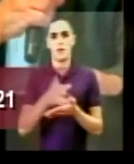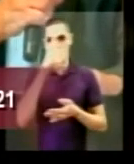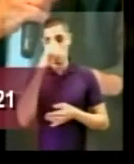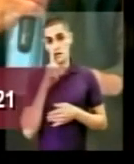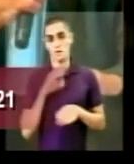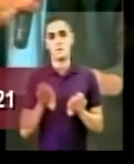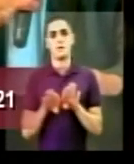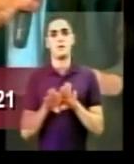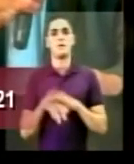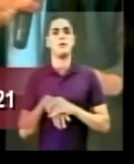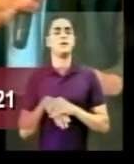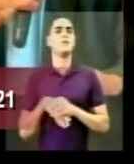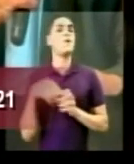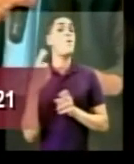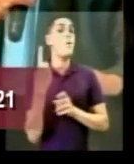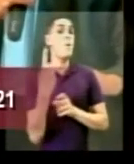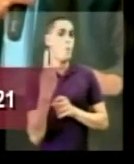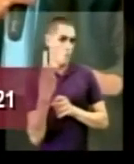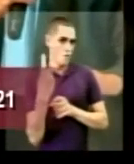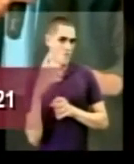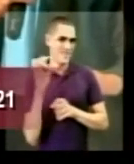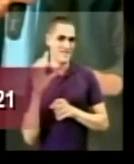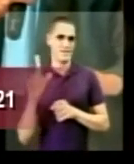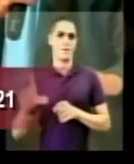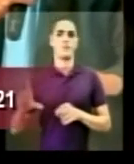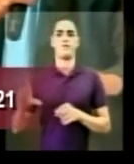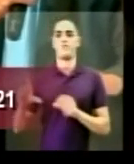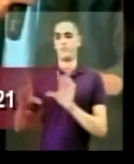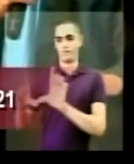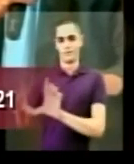amarelo e uma no vermelho.